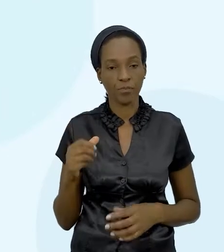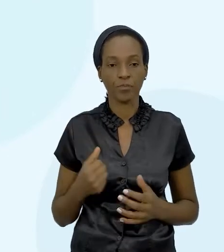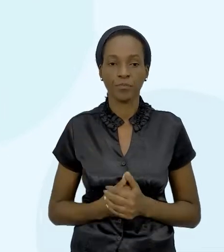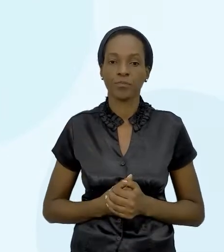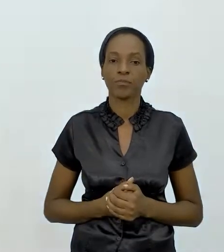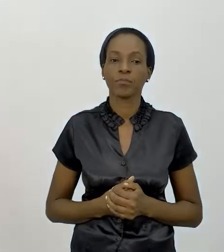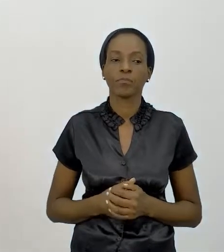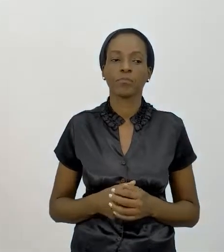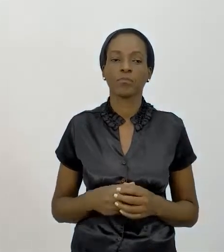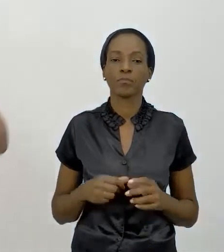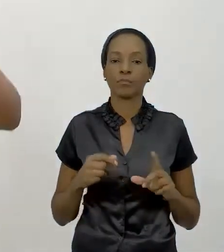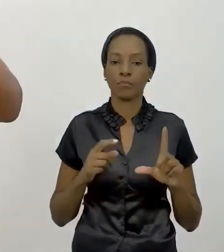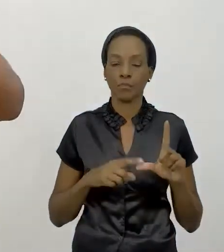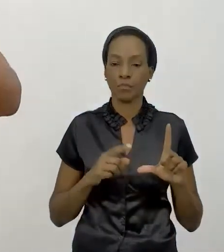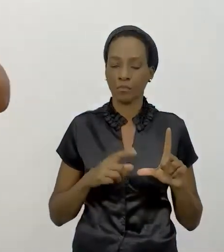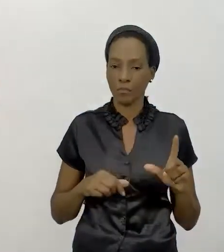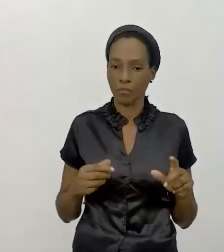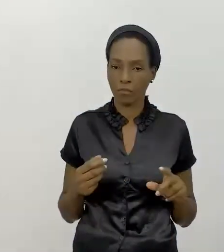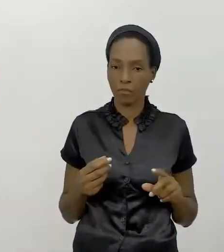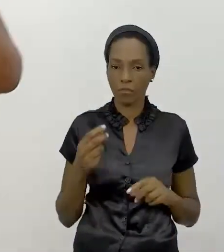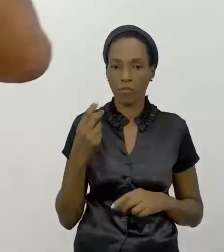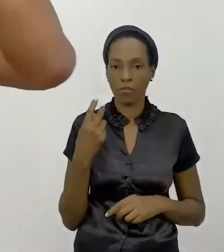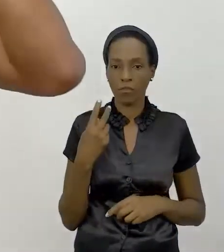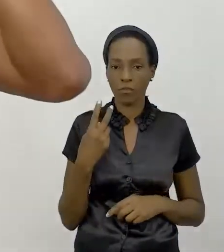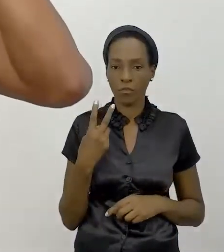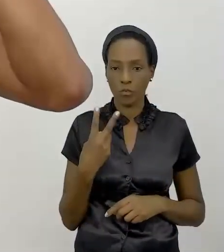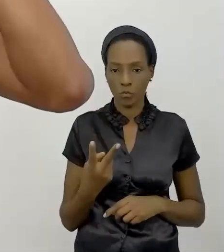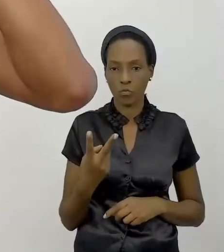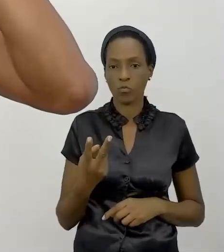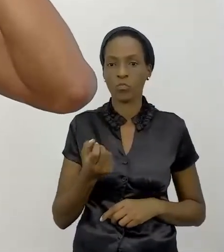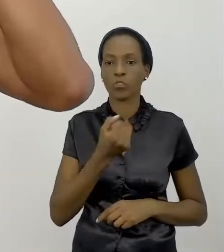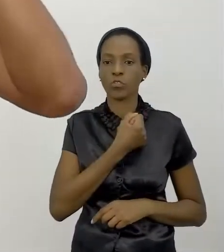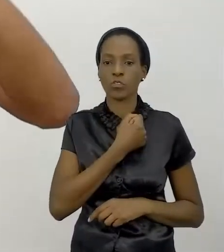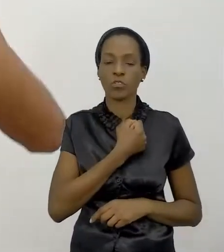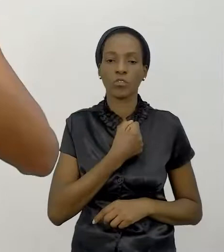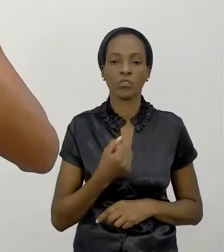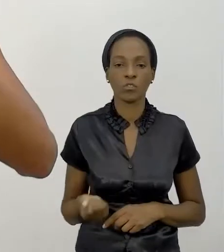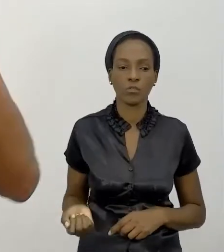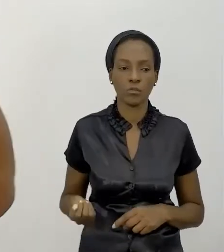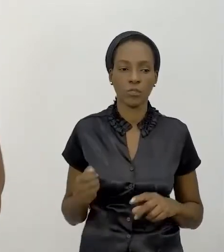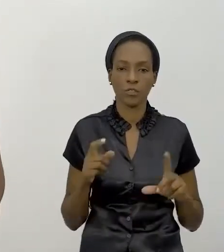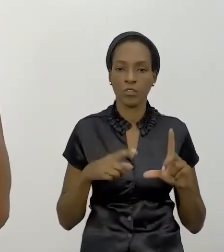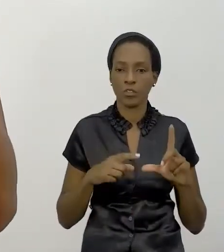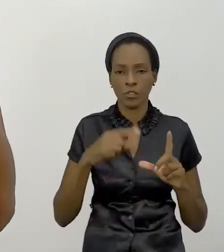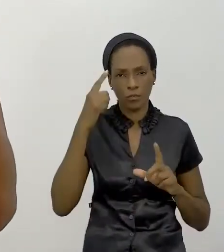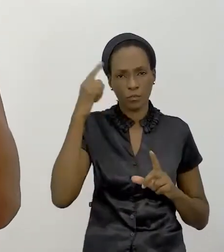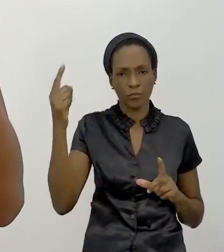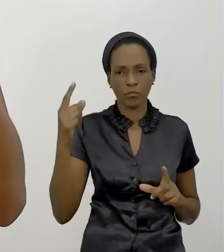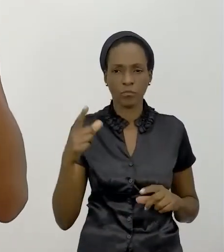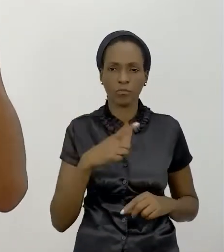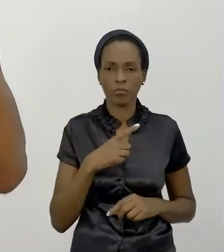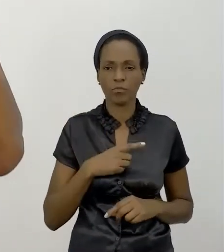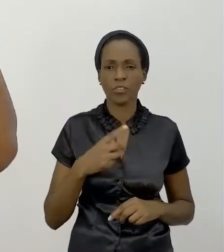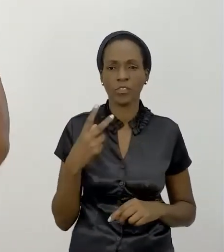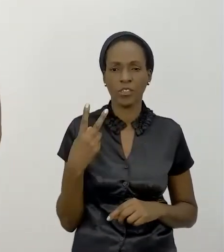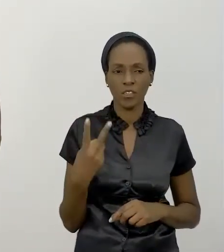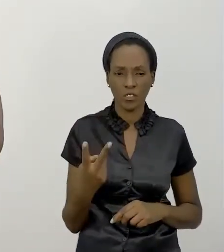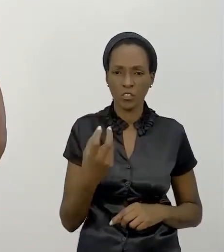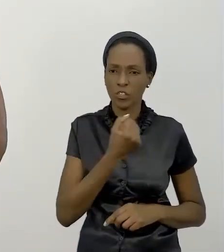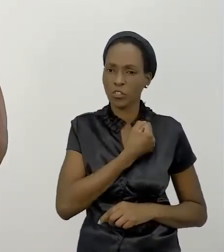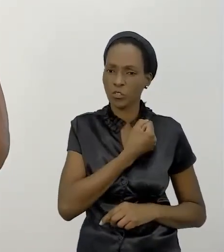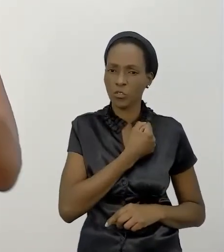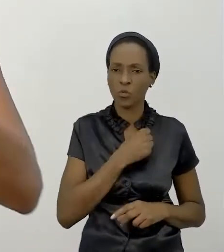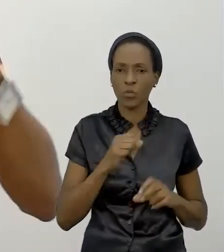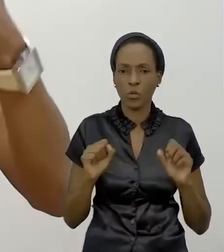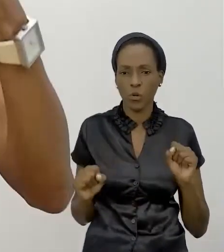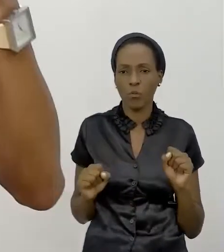mim na câmera 3, ó, com duas variáveis eu quero que você já pense. Eu tenho um relacionamento de duas variáveis, eu posso construir